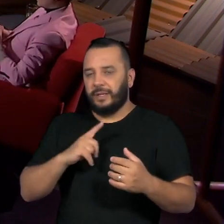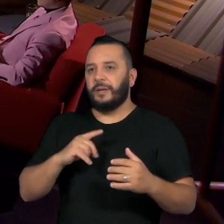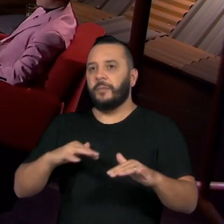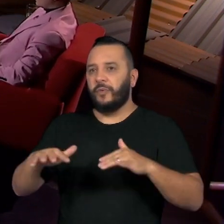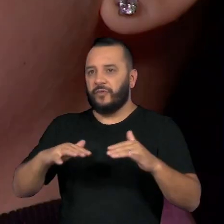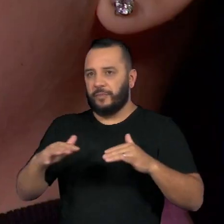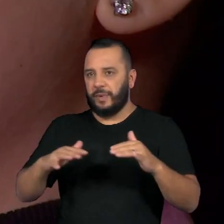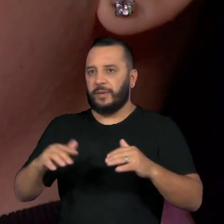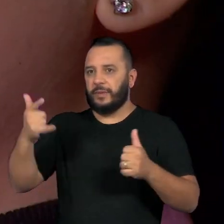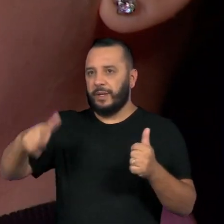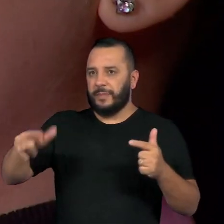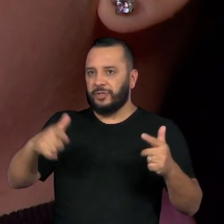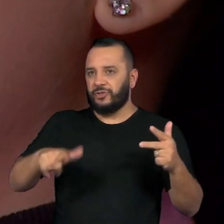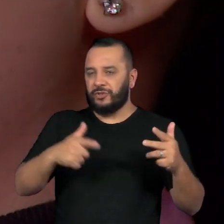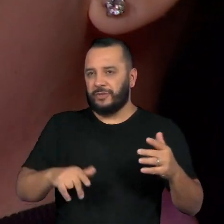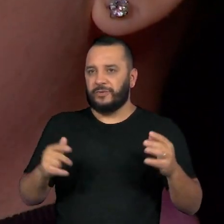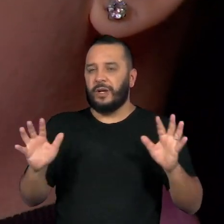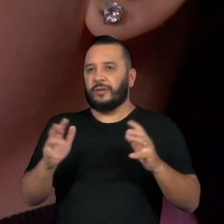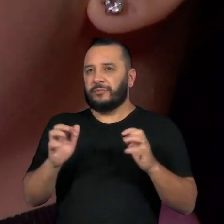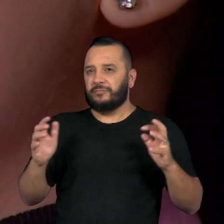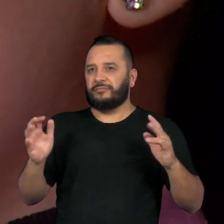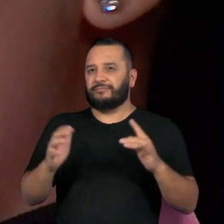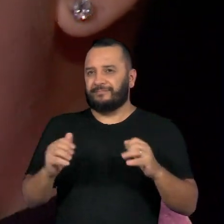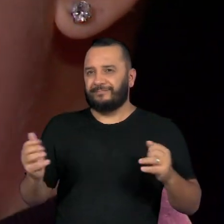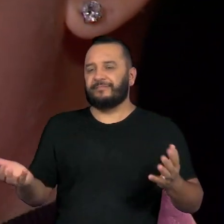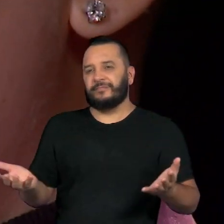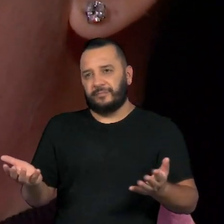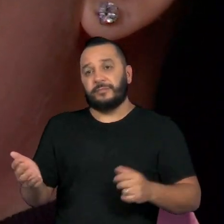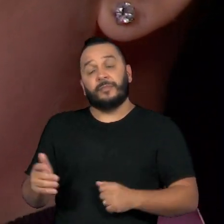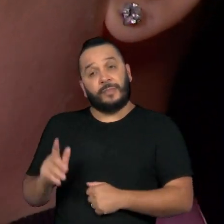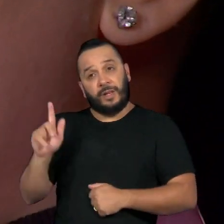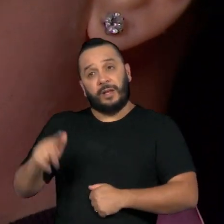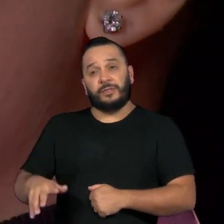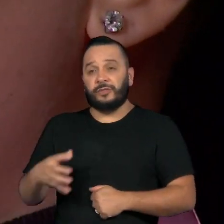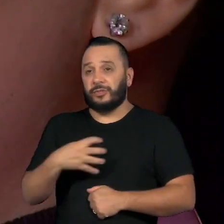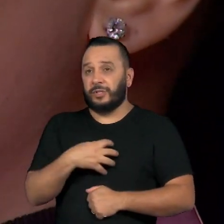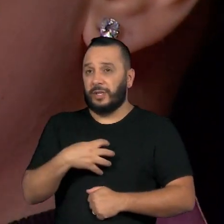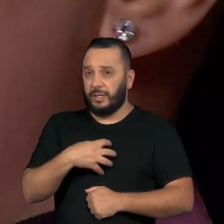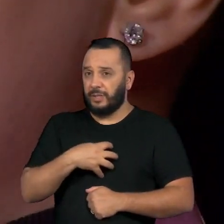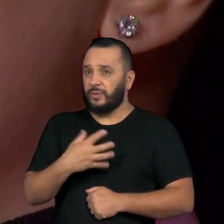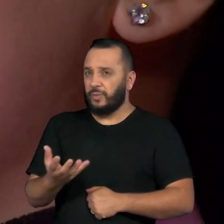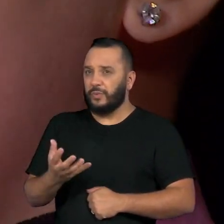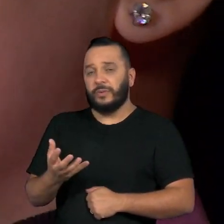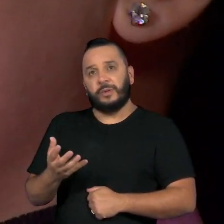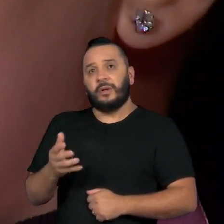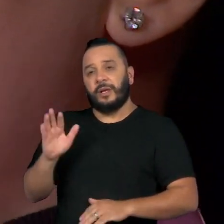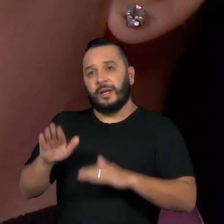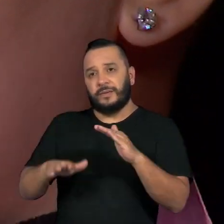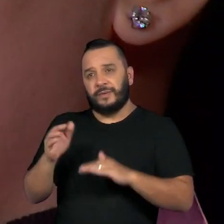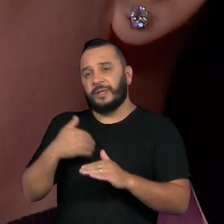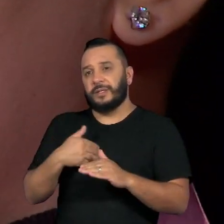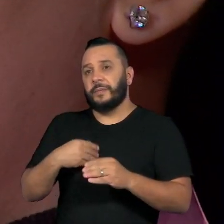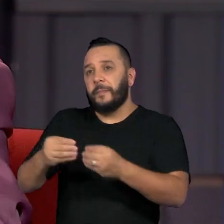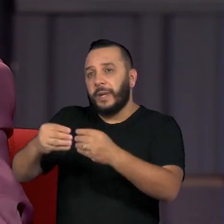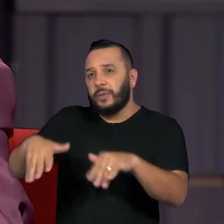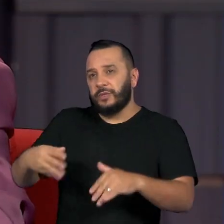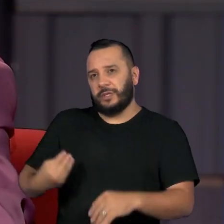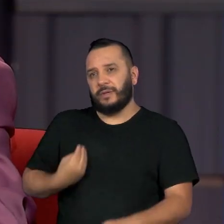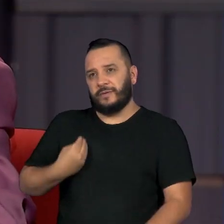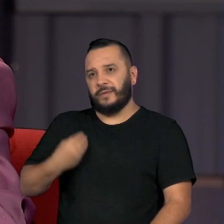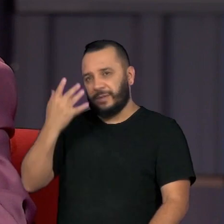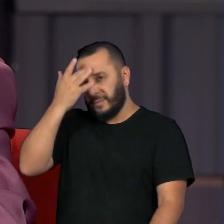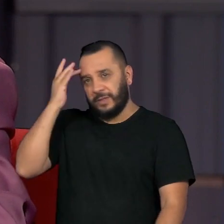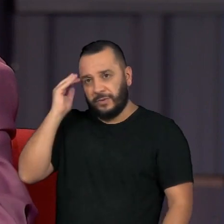repetitivos. Se encaixam. São condições que causam algum déficit na vida daquela pessoa. E